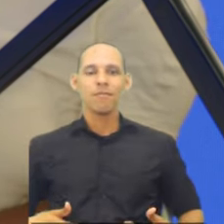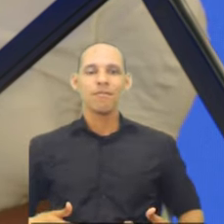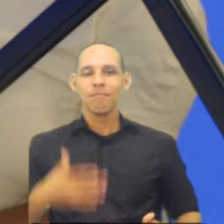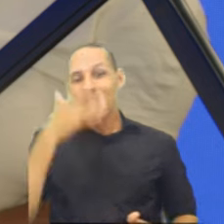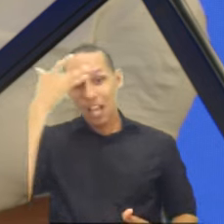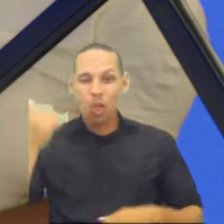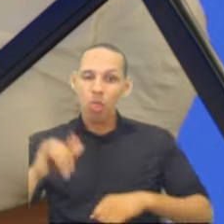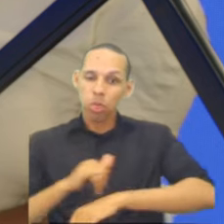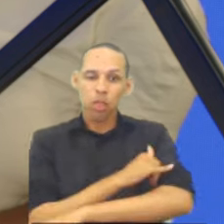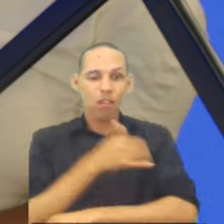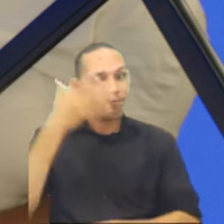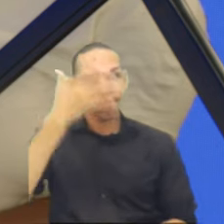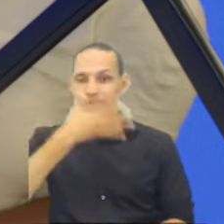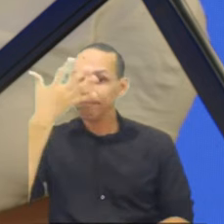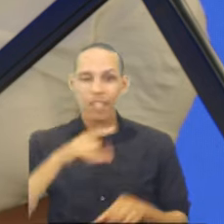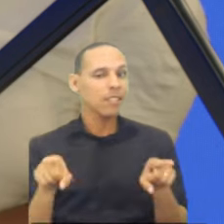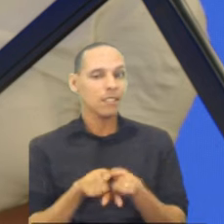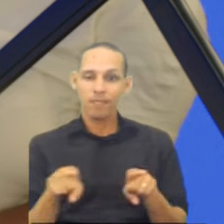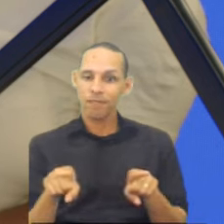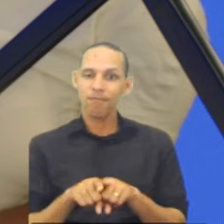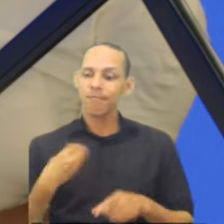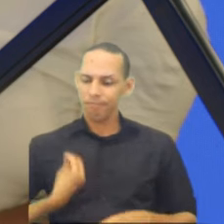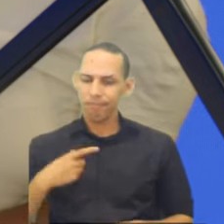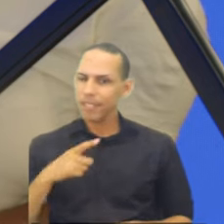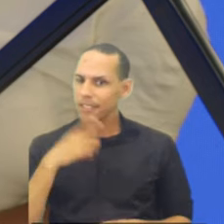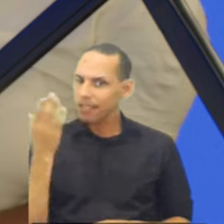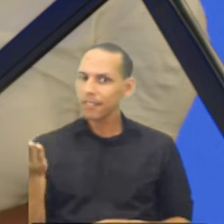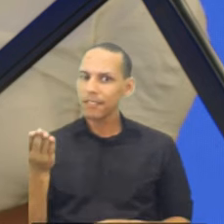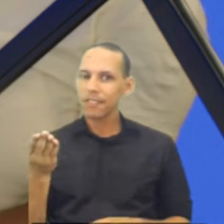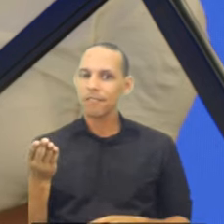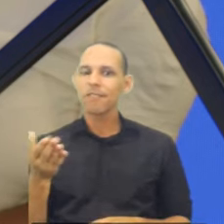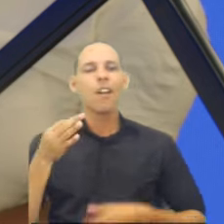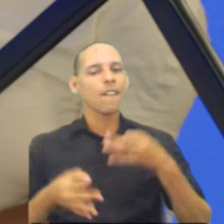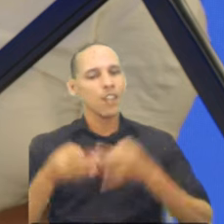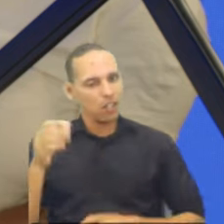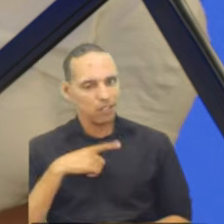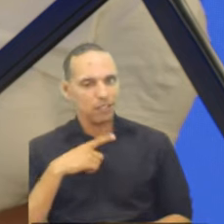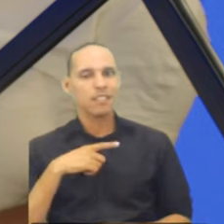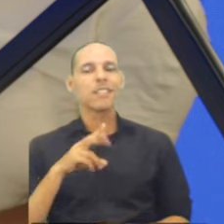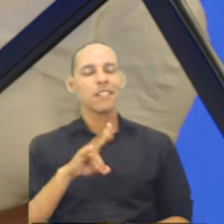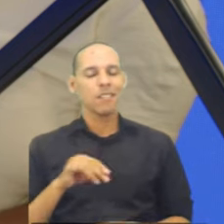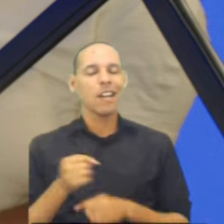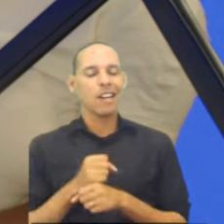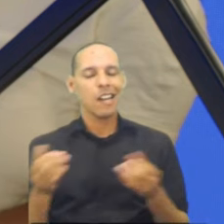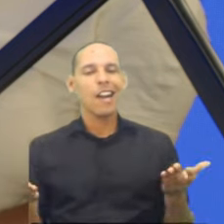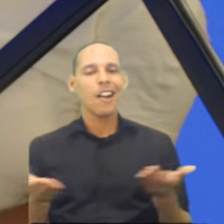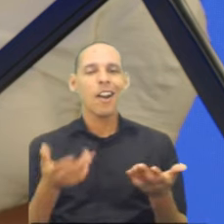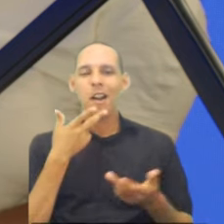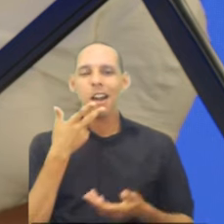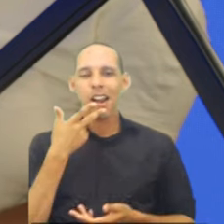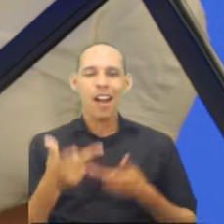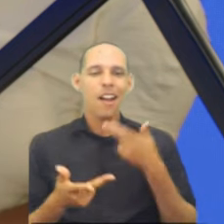né e pessoas obesas que que também estão aí que são invisibilizados Então dentro do fórum este ano vão